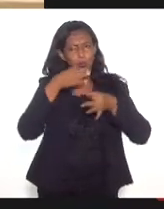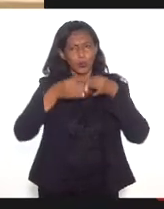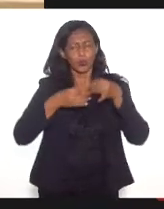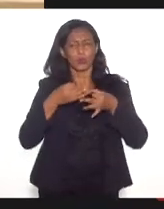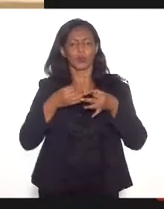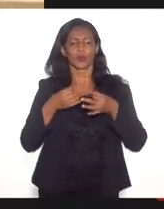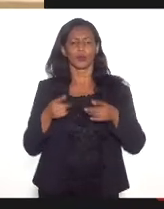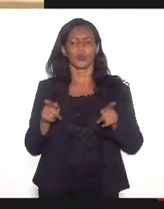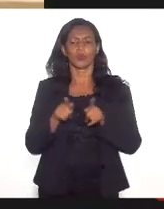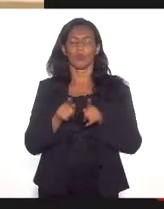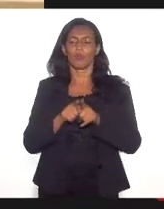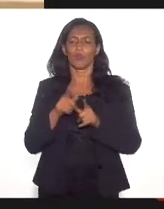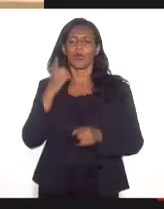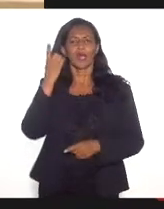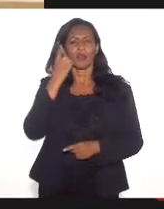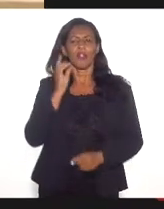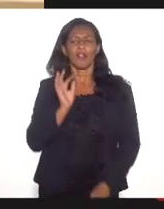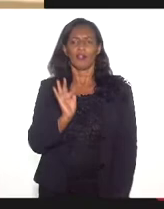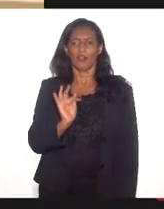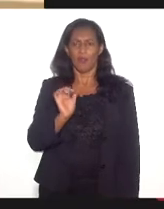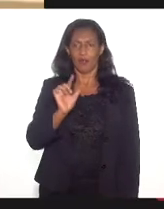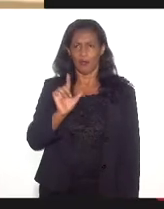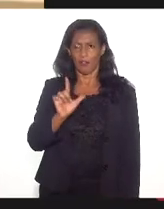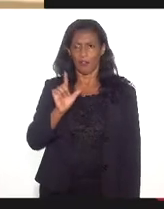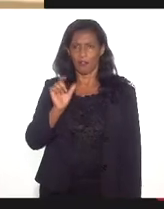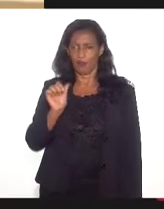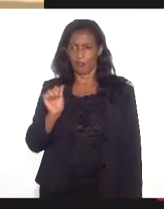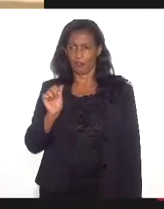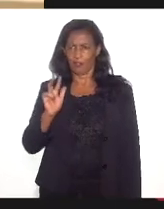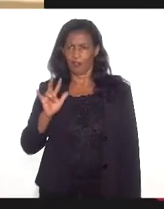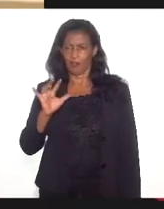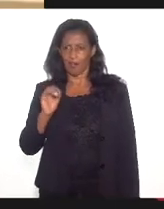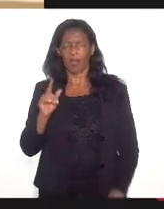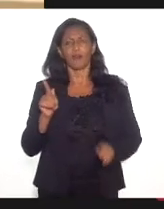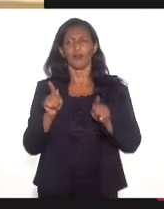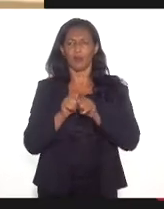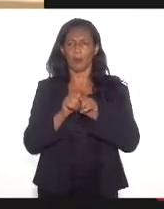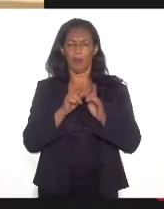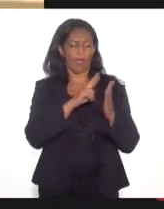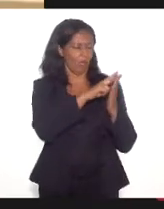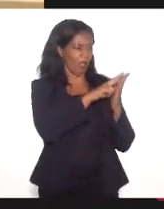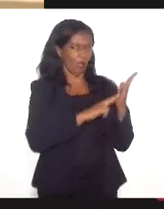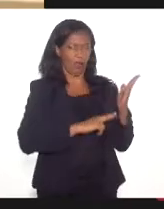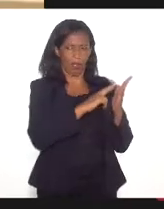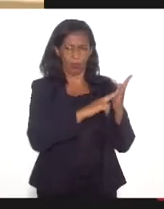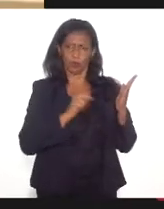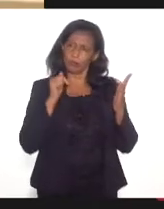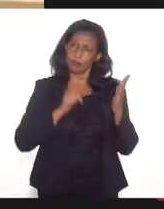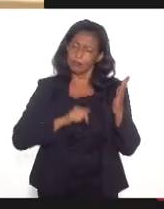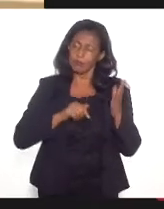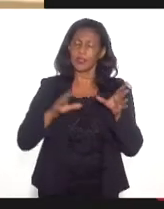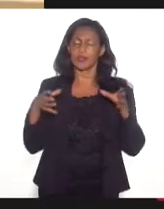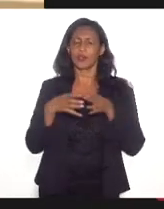juntamente, com o deputado Flávio Serafini, que é o relator desta comissão especial.